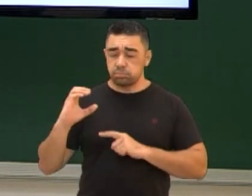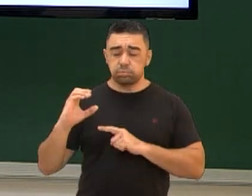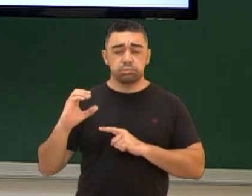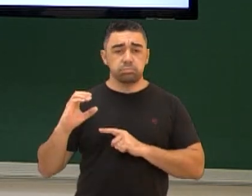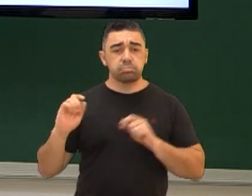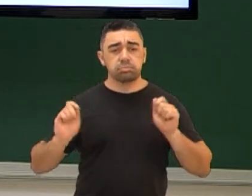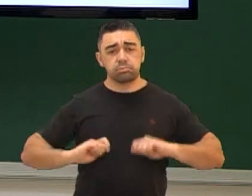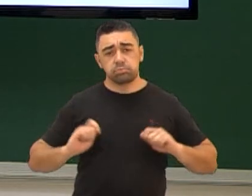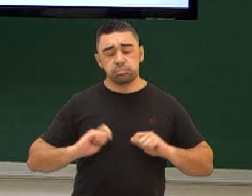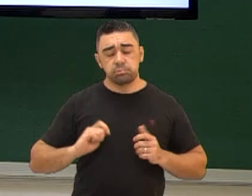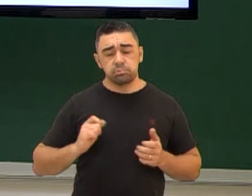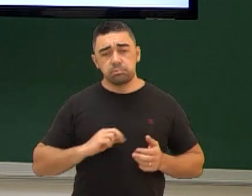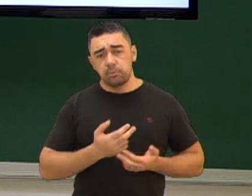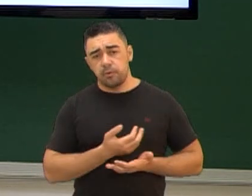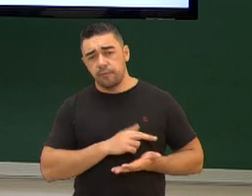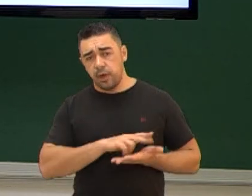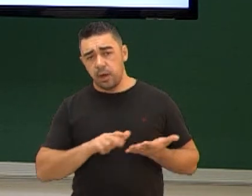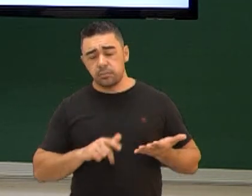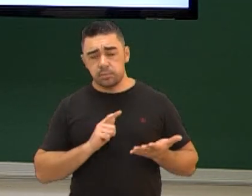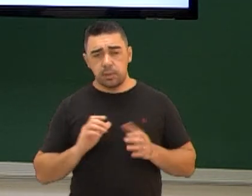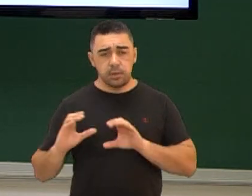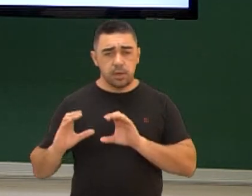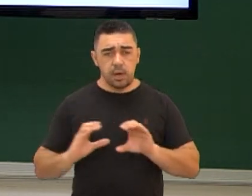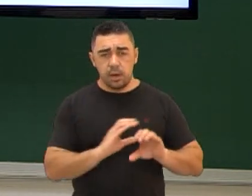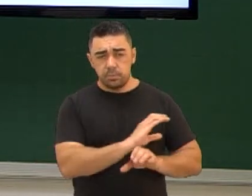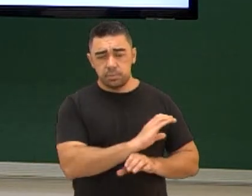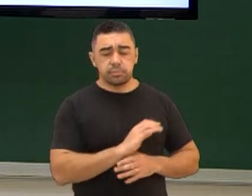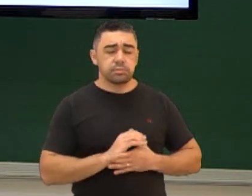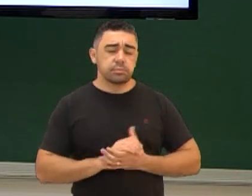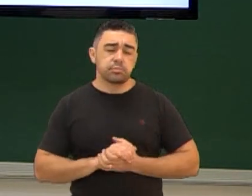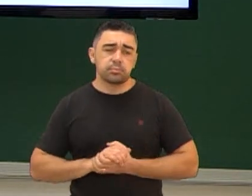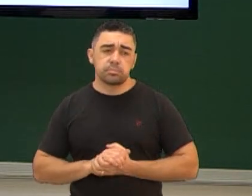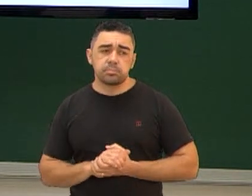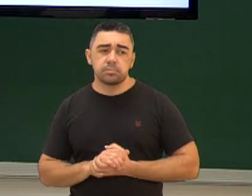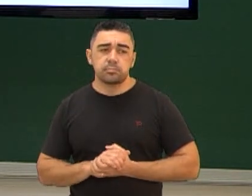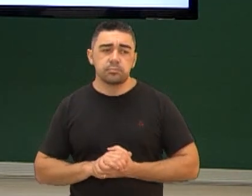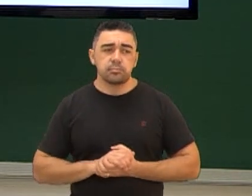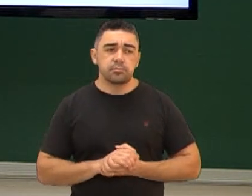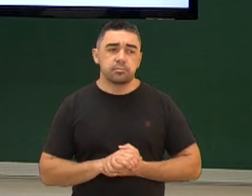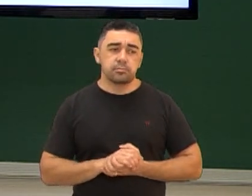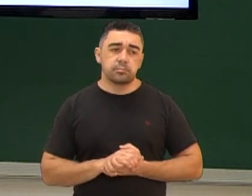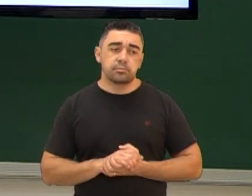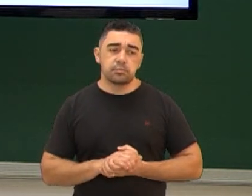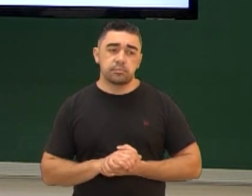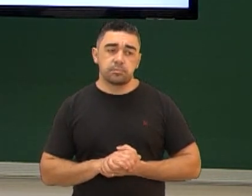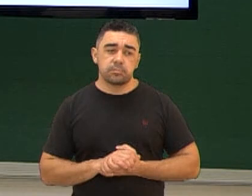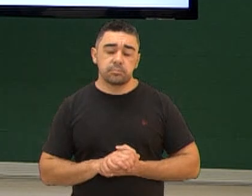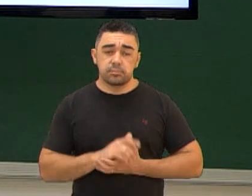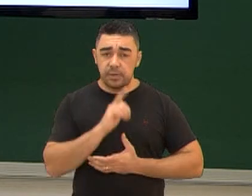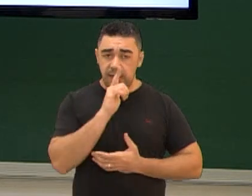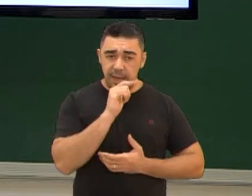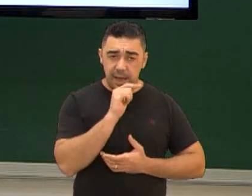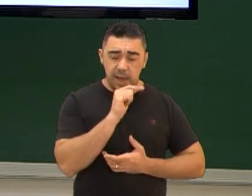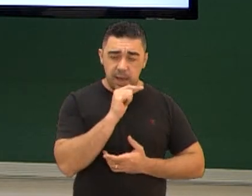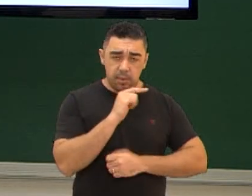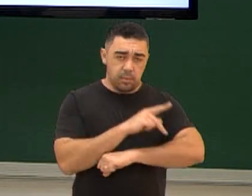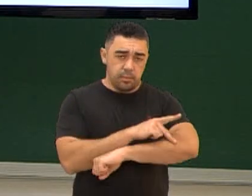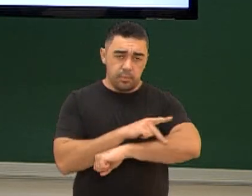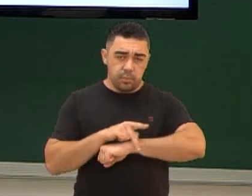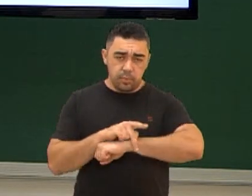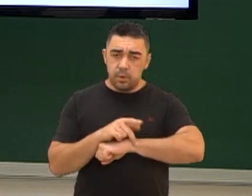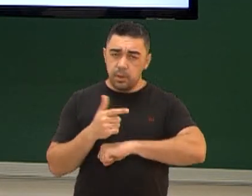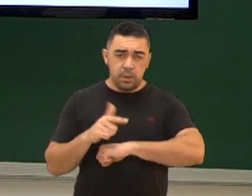nós temos componentes com carbono, com cadeias de carbono, né, que fazem isso. Bom, a água pura